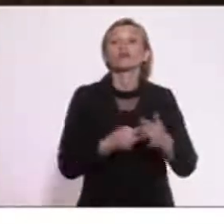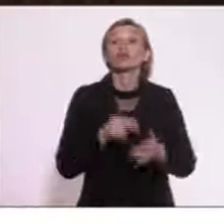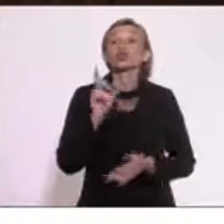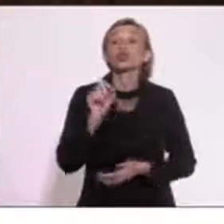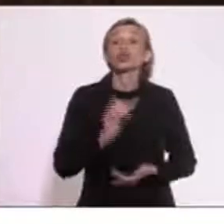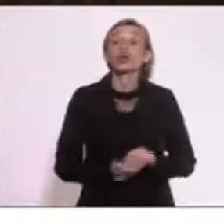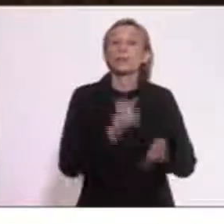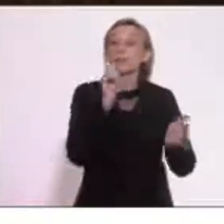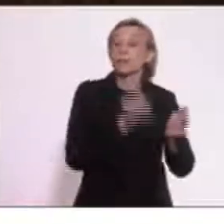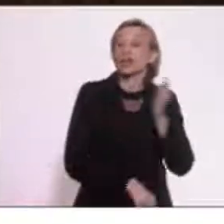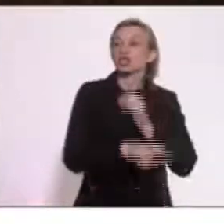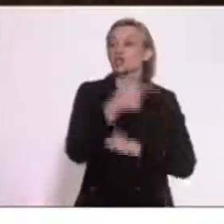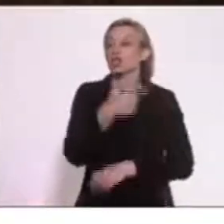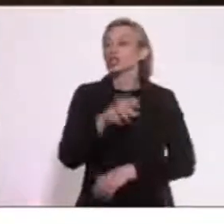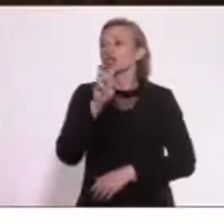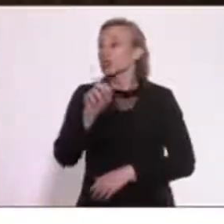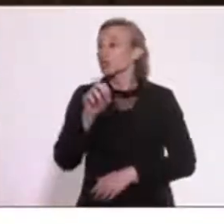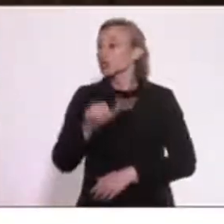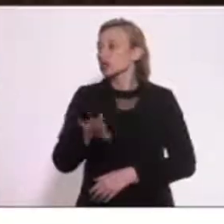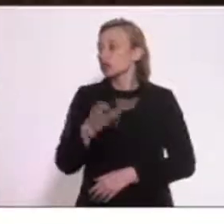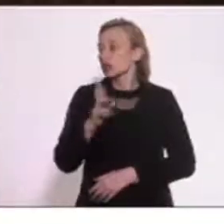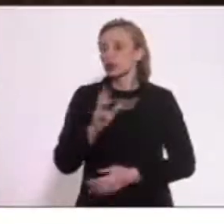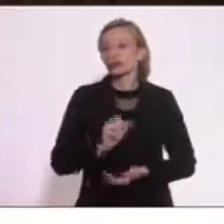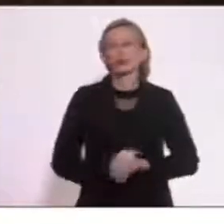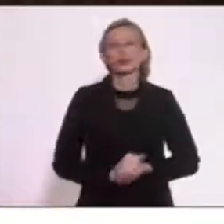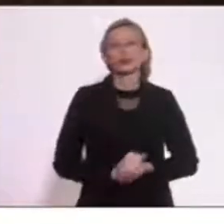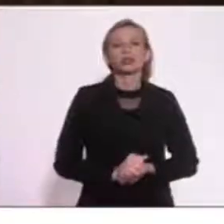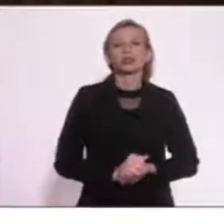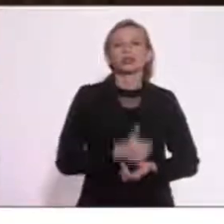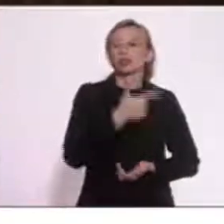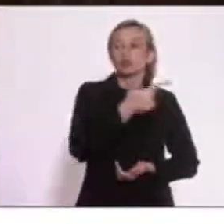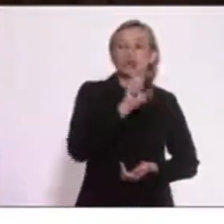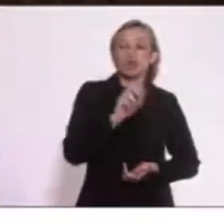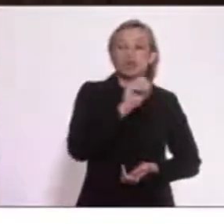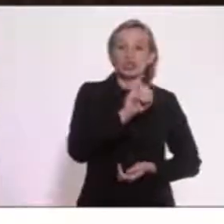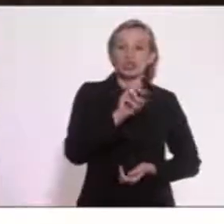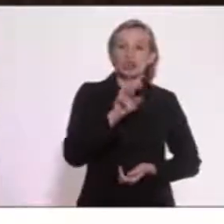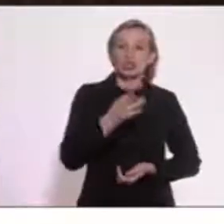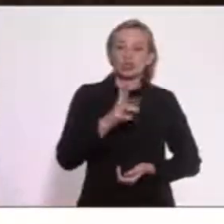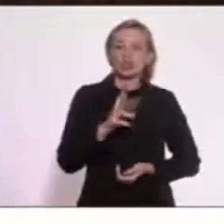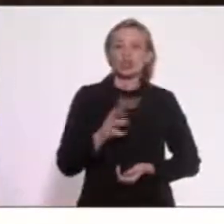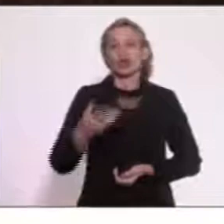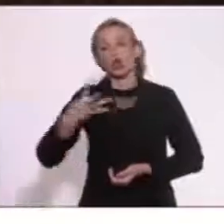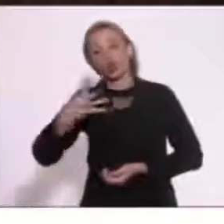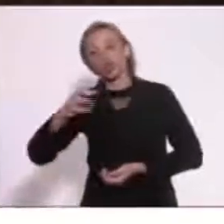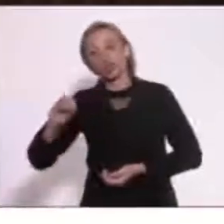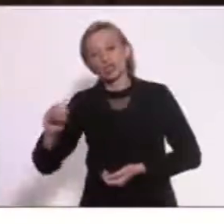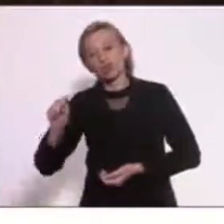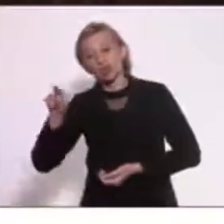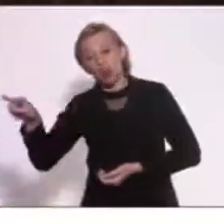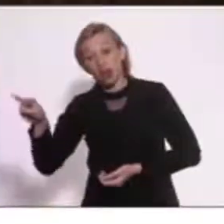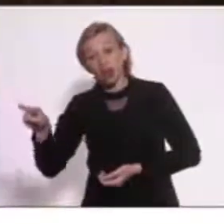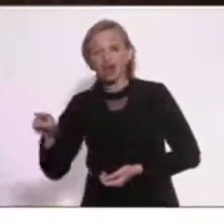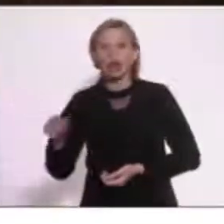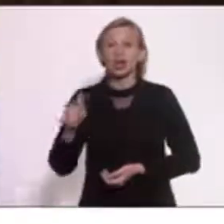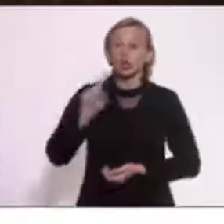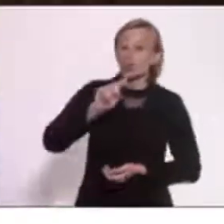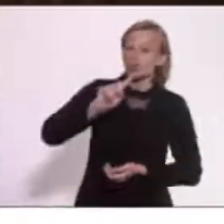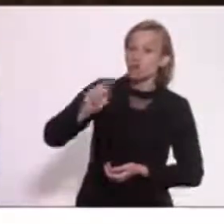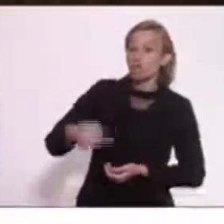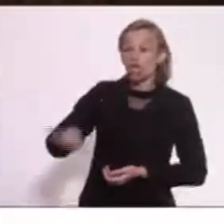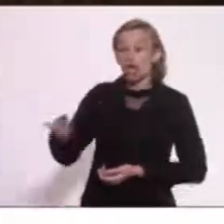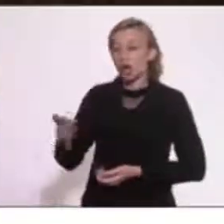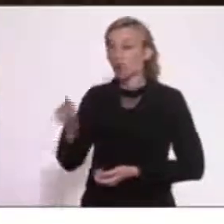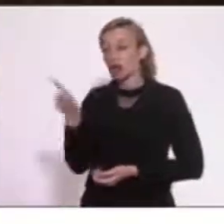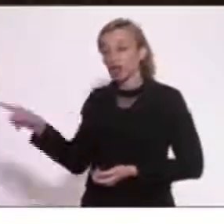significando menos 250 milhões. Quer dizer, é 250 milhões aqui, é 450 milhões lá, é 1 milhão, ou seja,